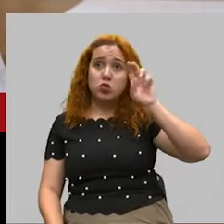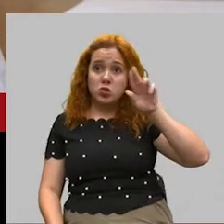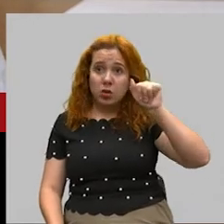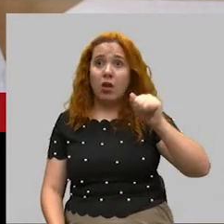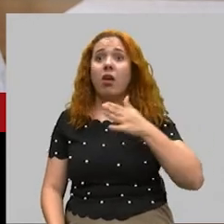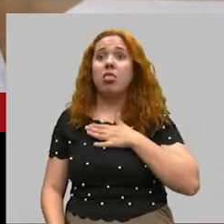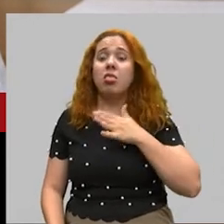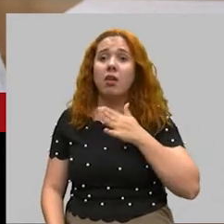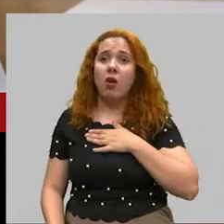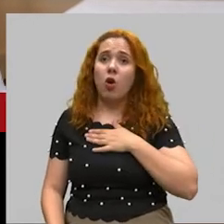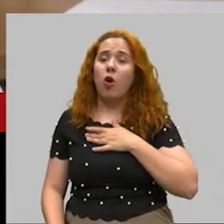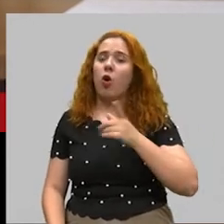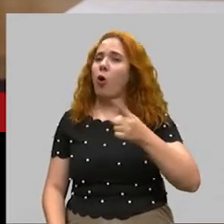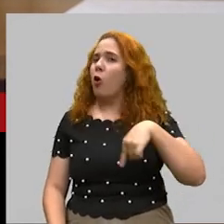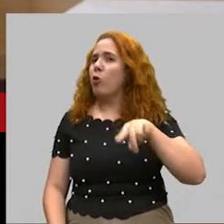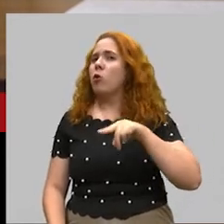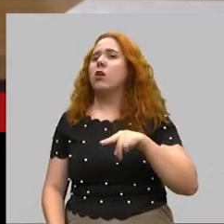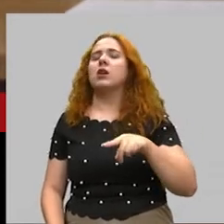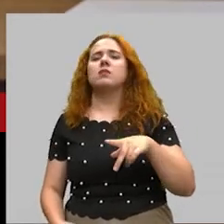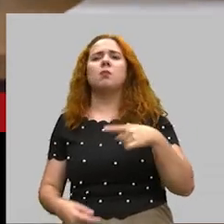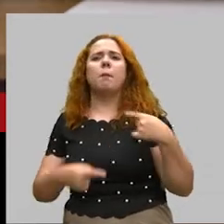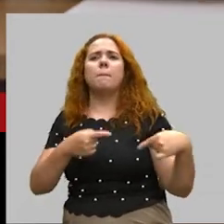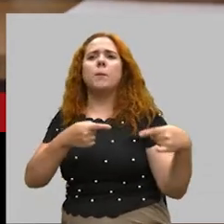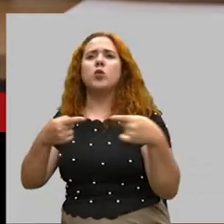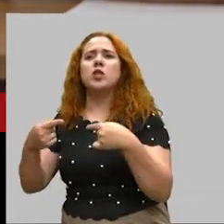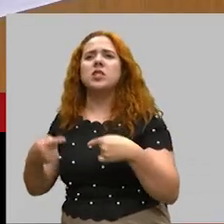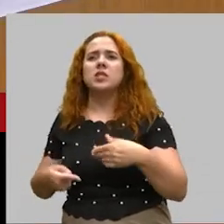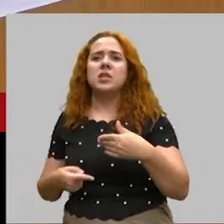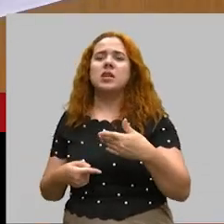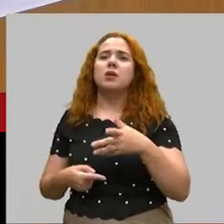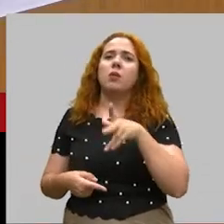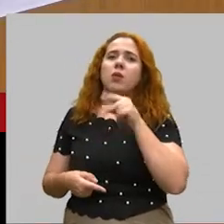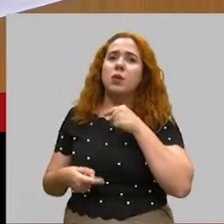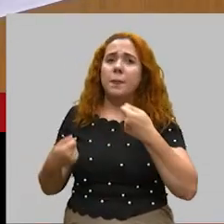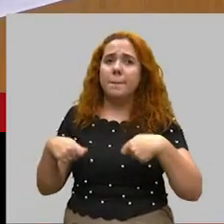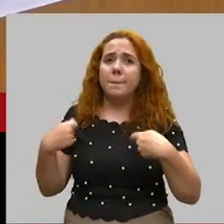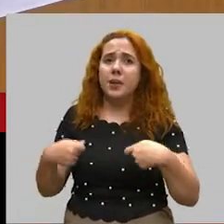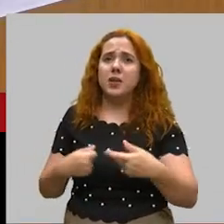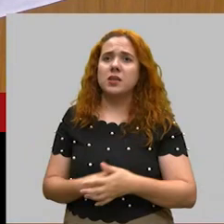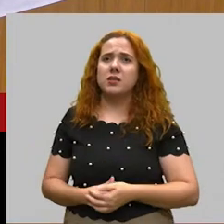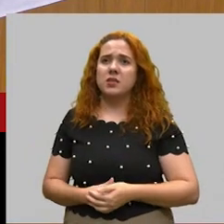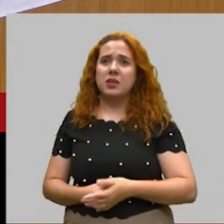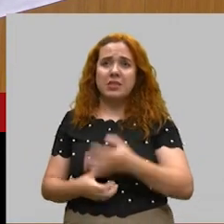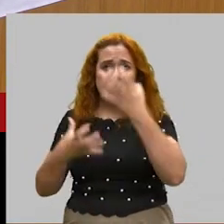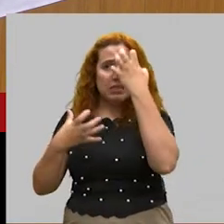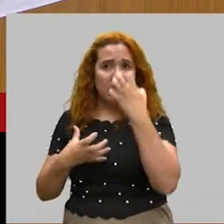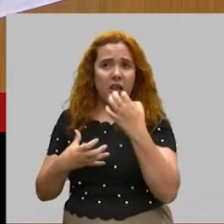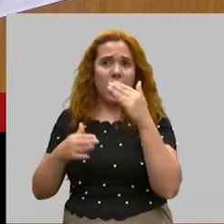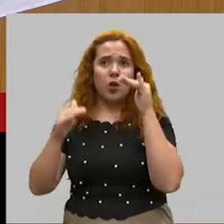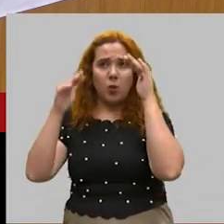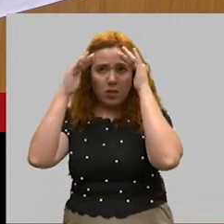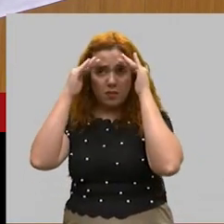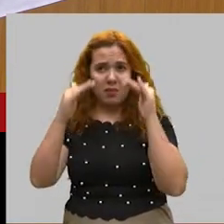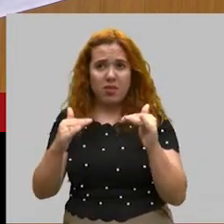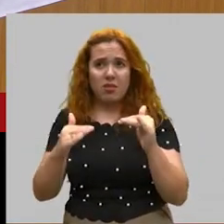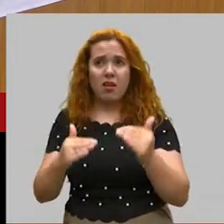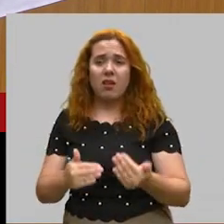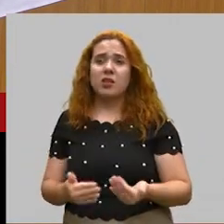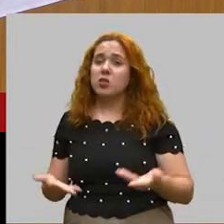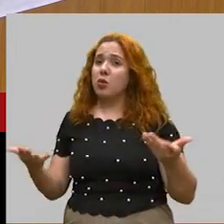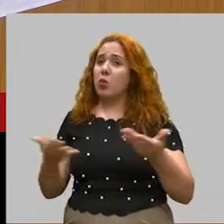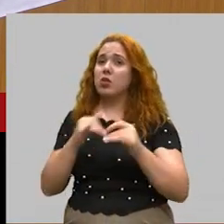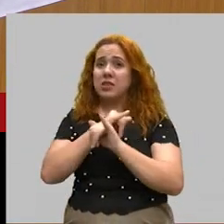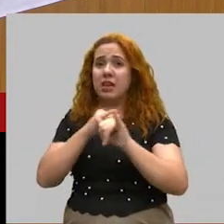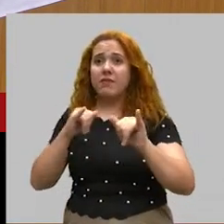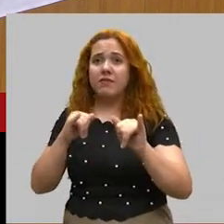tem a as políticas públicas elas precisam sim é ser levada a sério e a gente vem aqui trazer esse recado